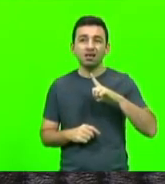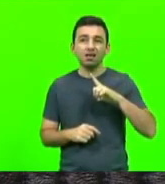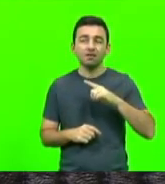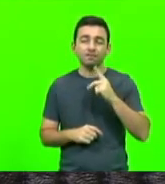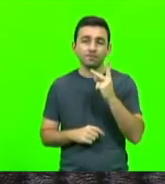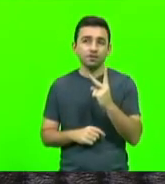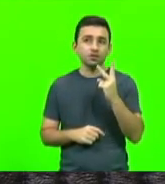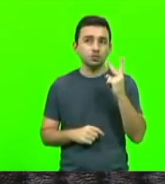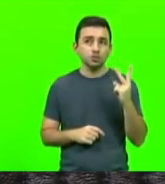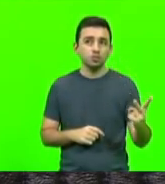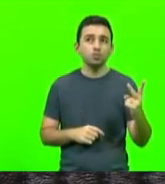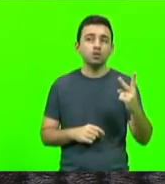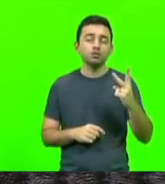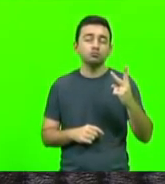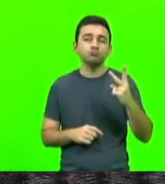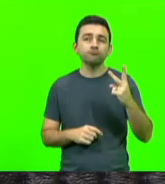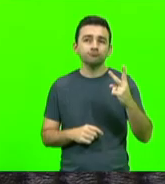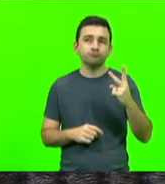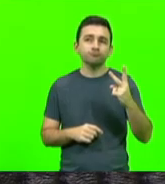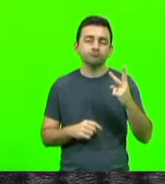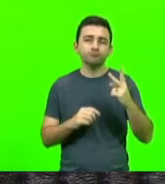22 instituições de ensino superior